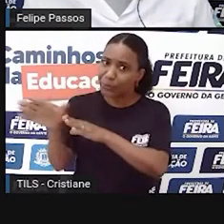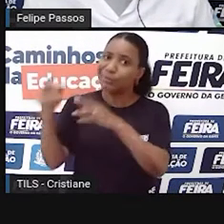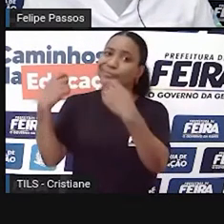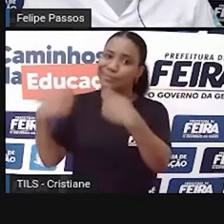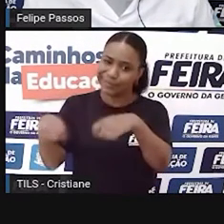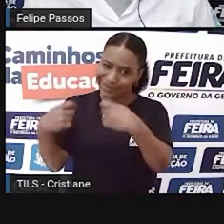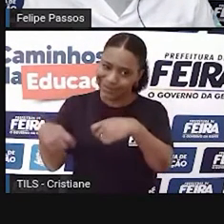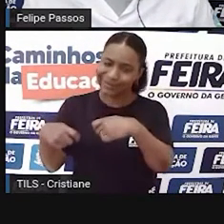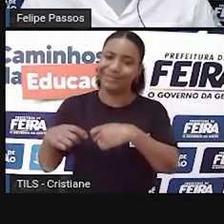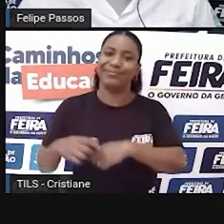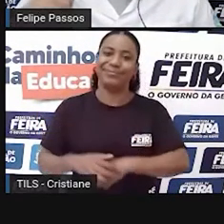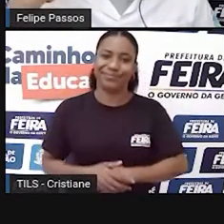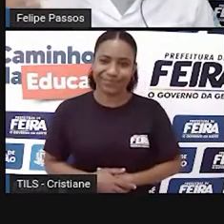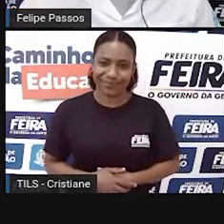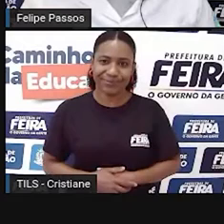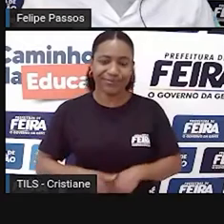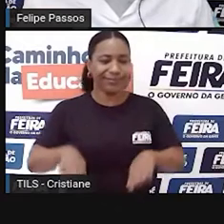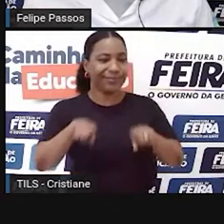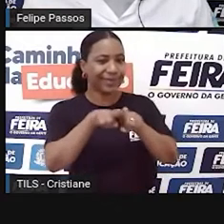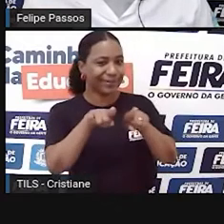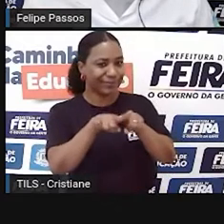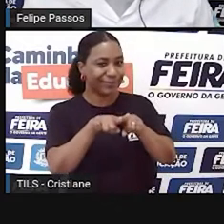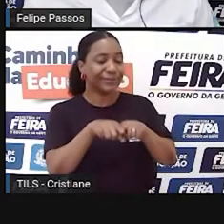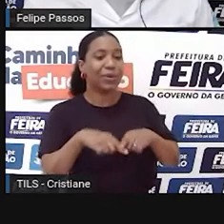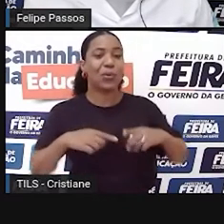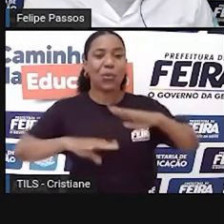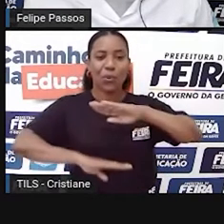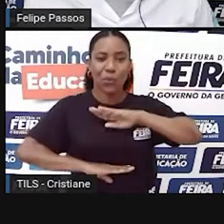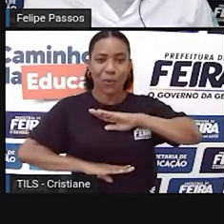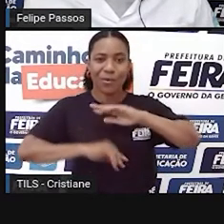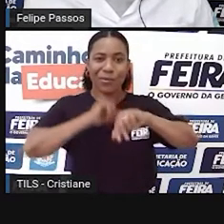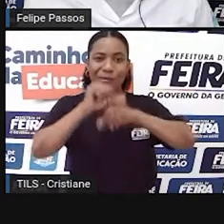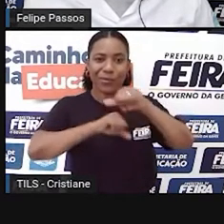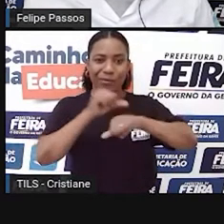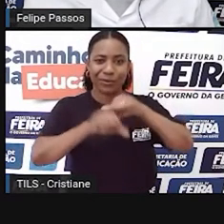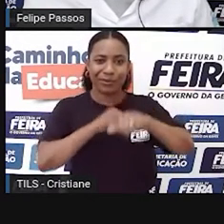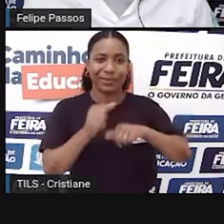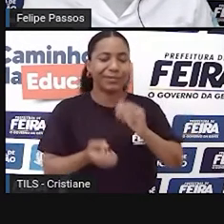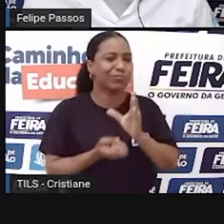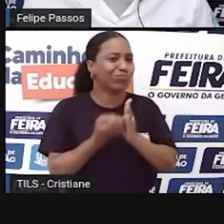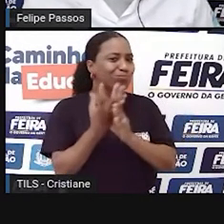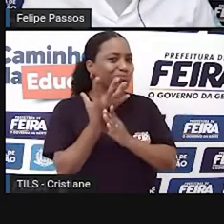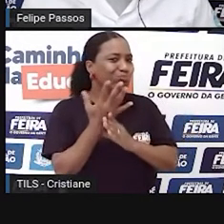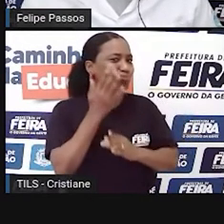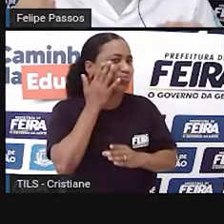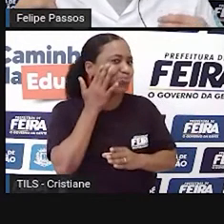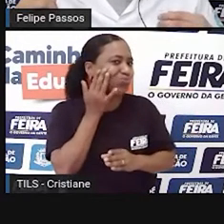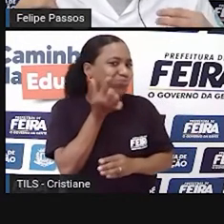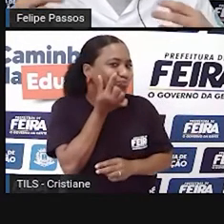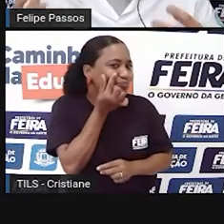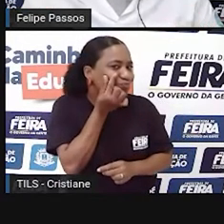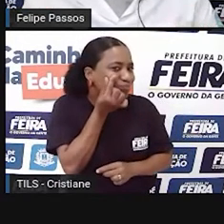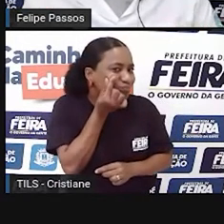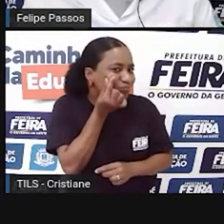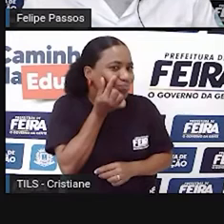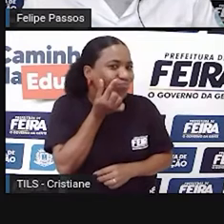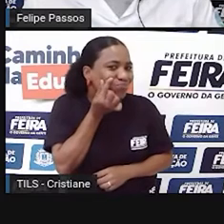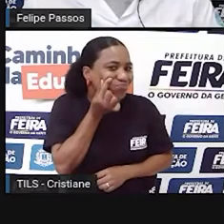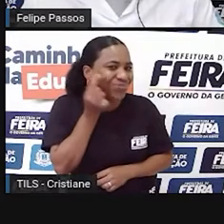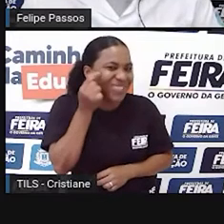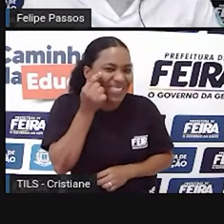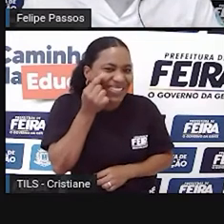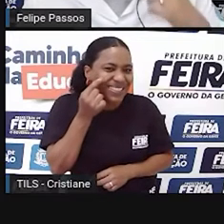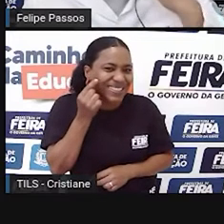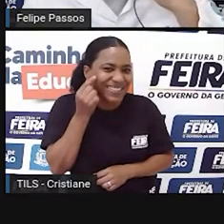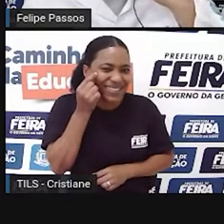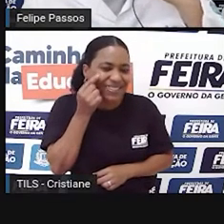mudanças corporais, né? Começam a aparecer as acnes, cravos e espinhas, a pessoa começa,